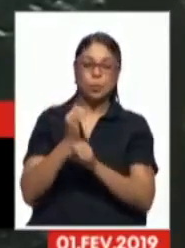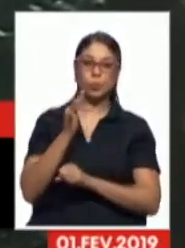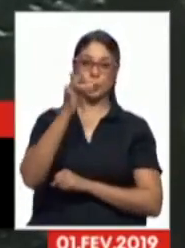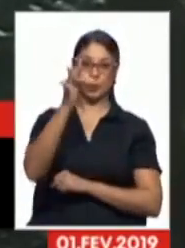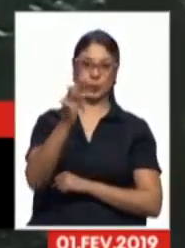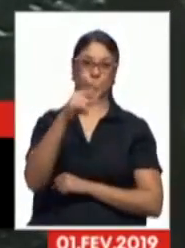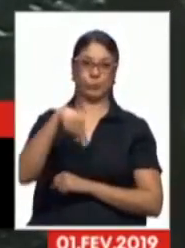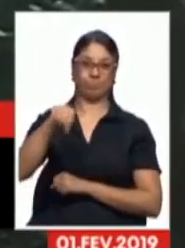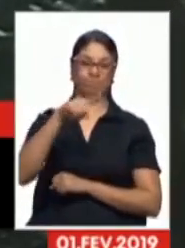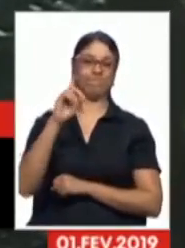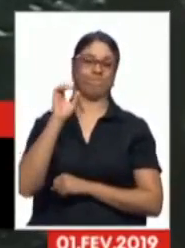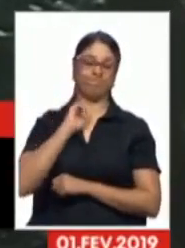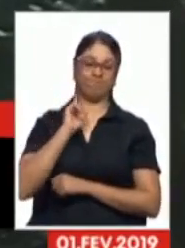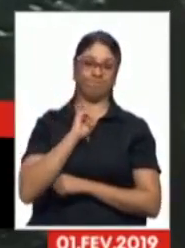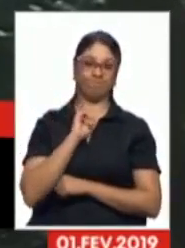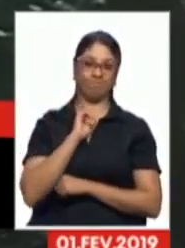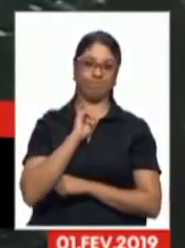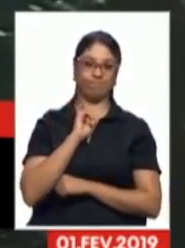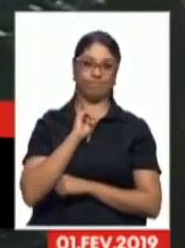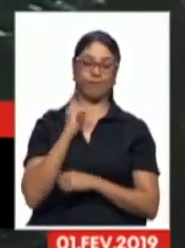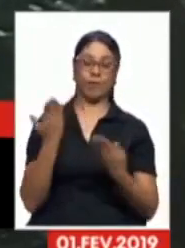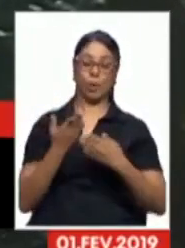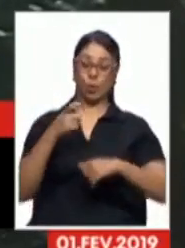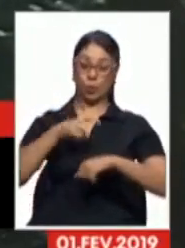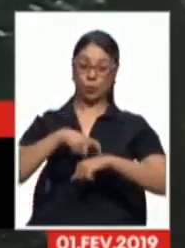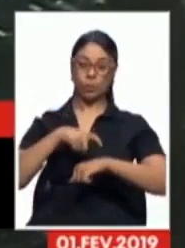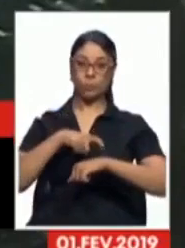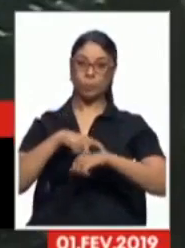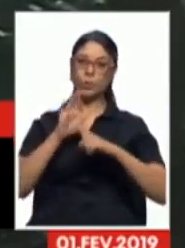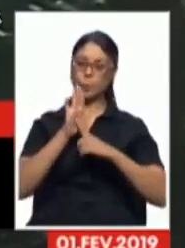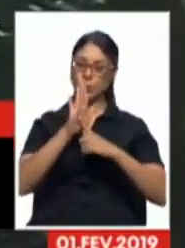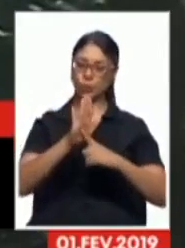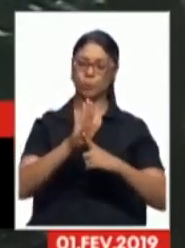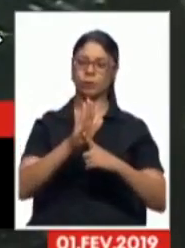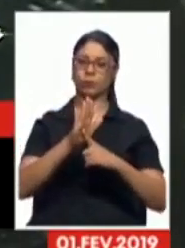A oportunidade de demonstrar